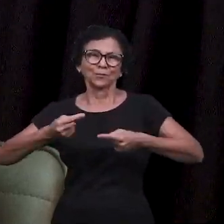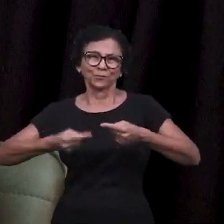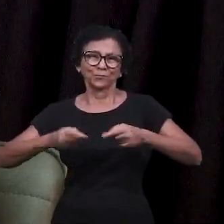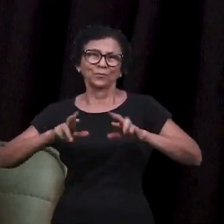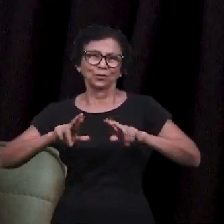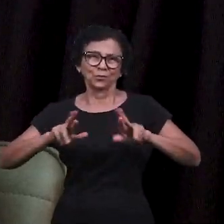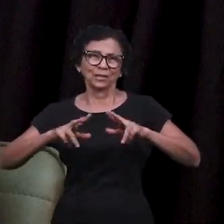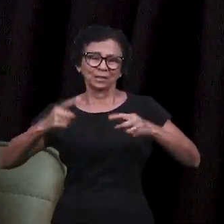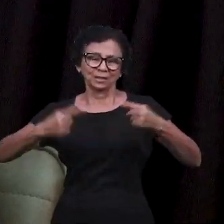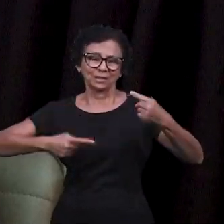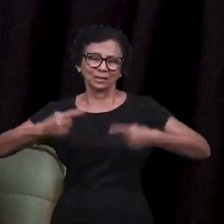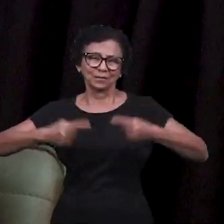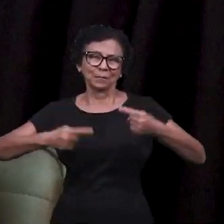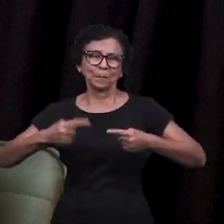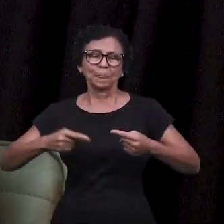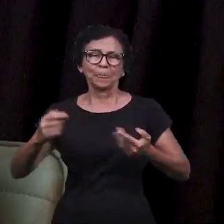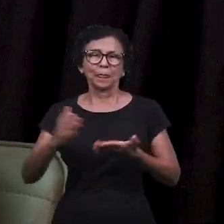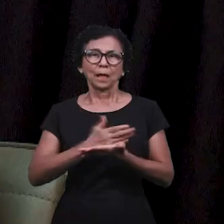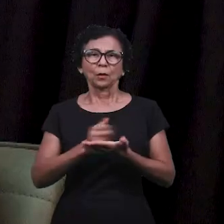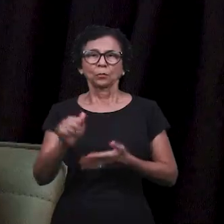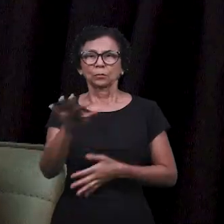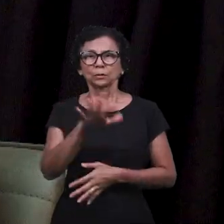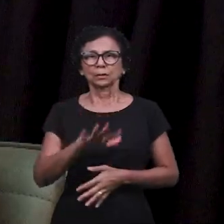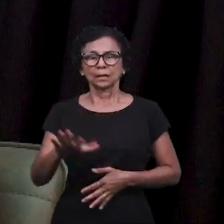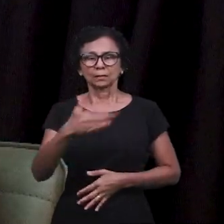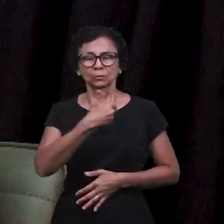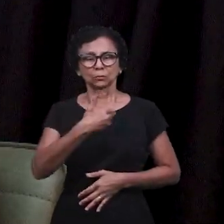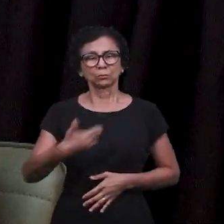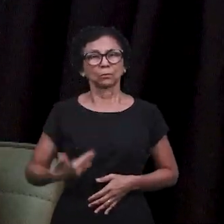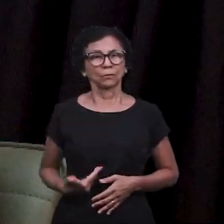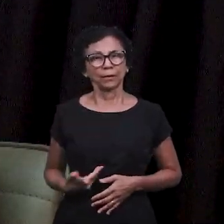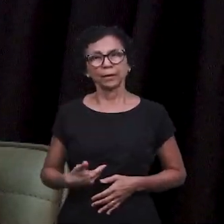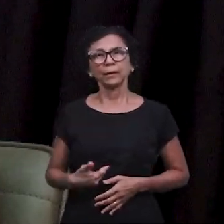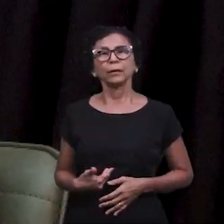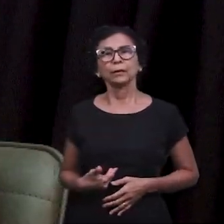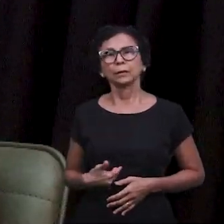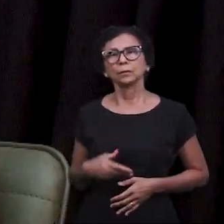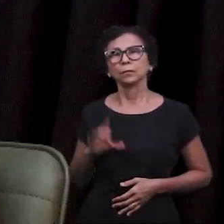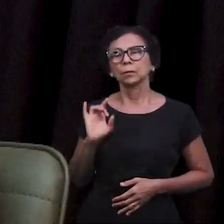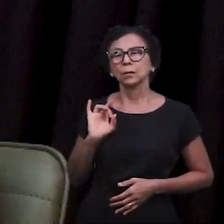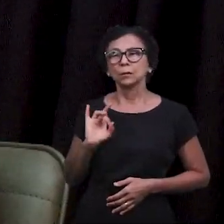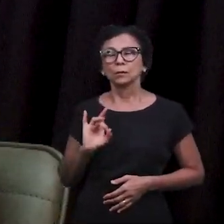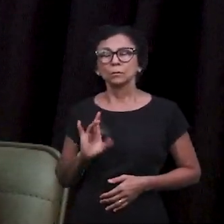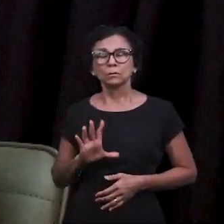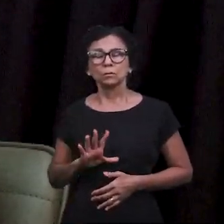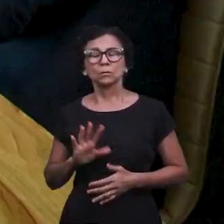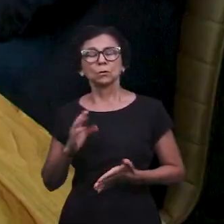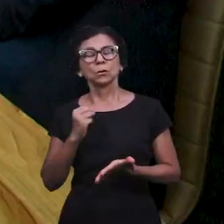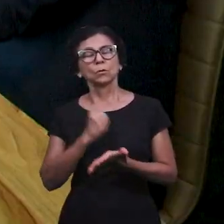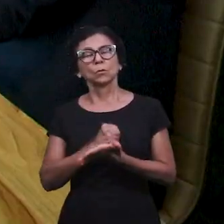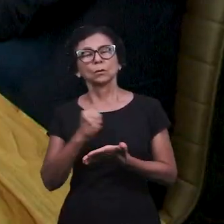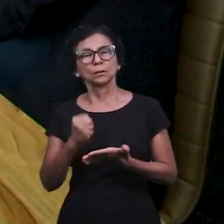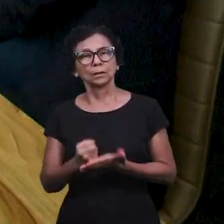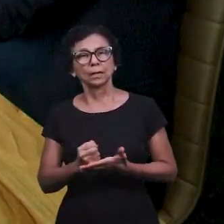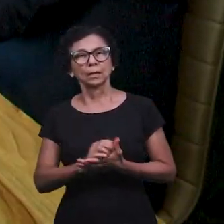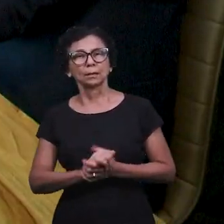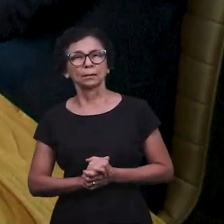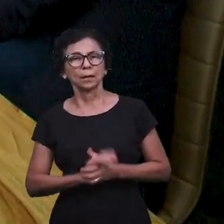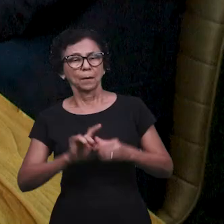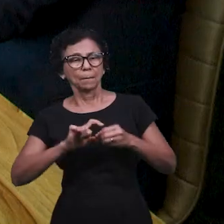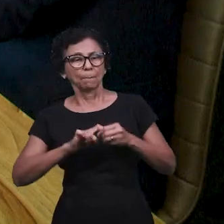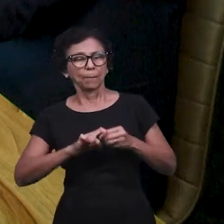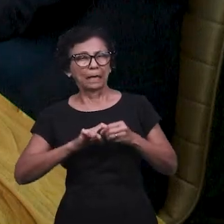Alguns órgãos governamentais e algumas empresas, inclusive, só têm contratado parceiros ou empresas se tiverem um programa de